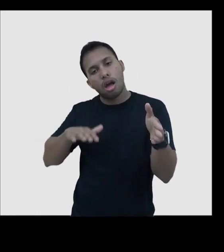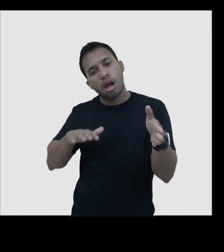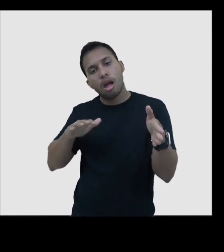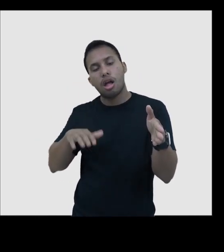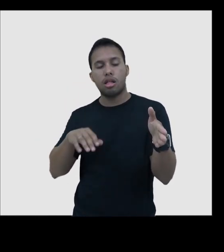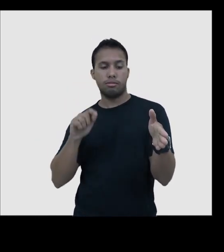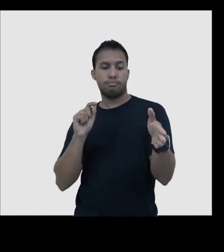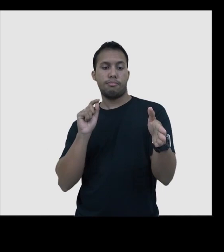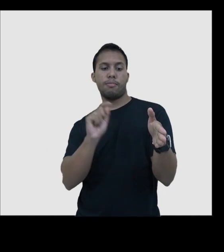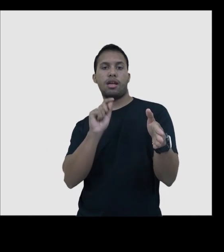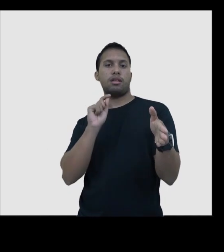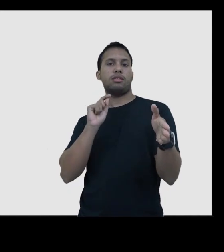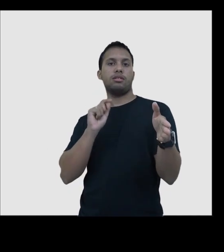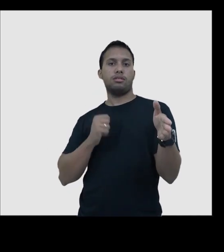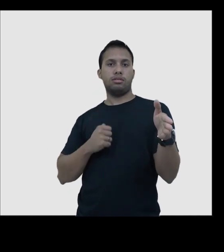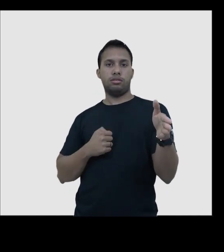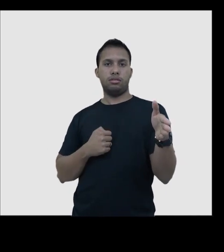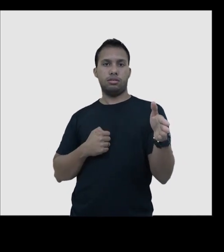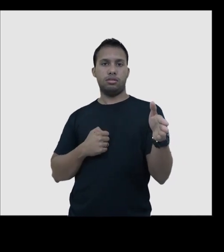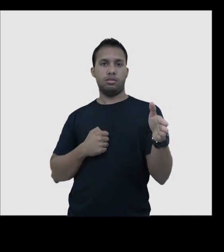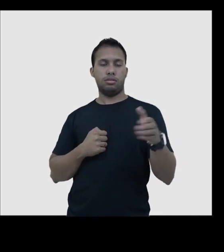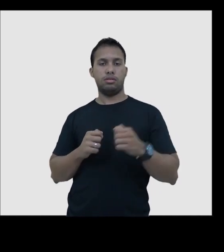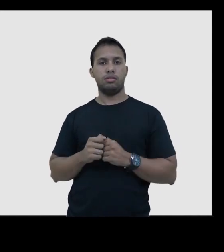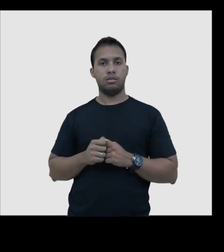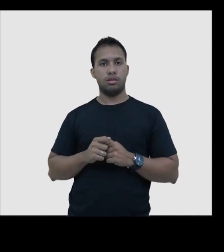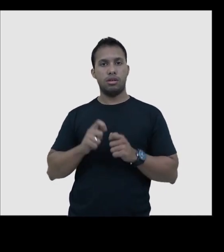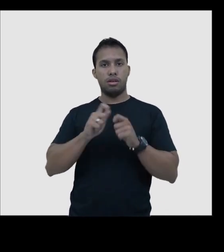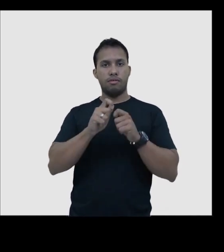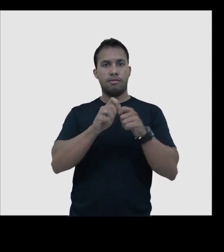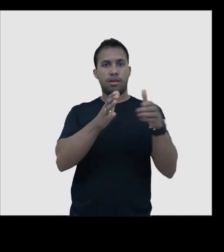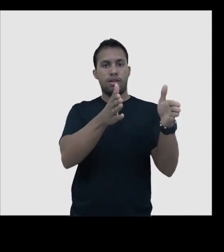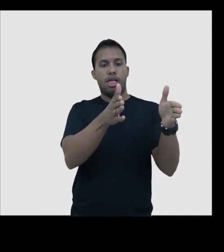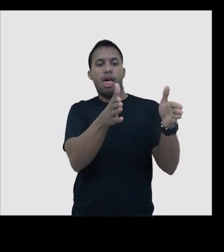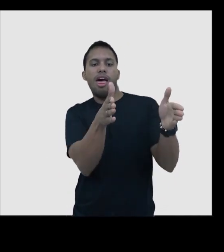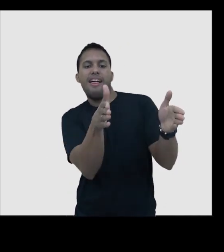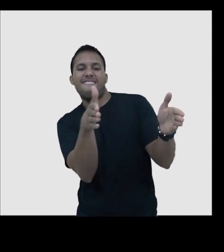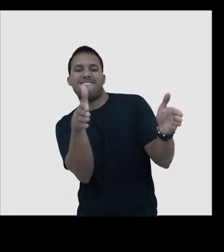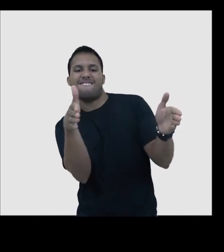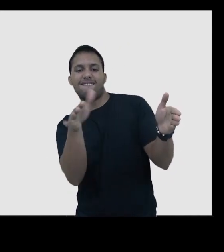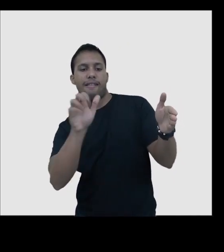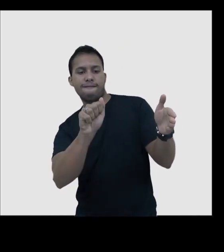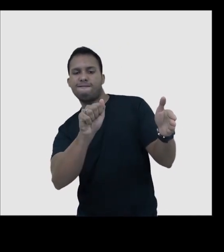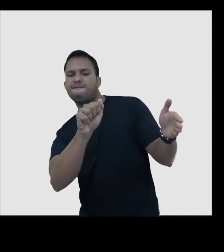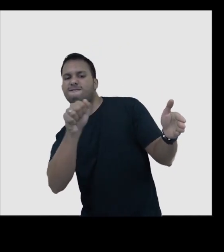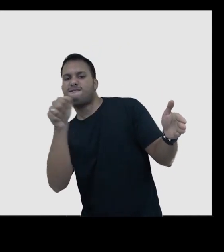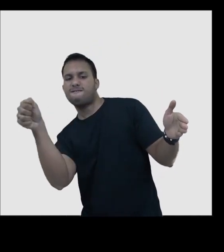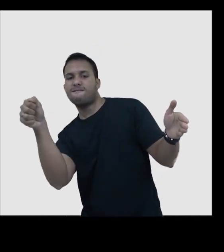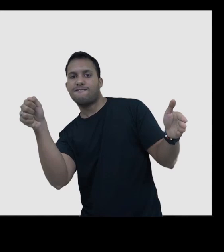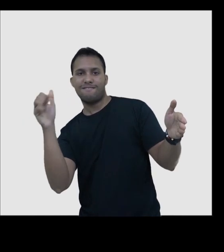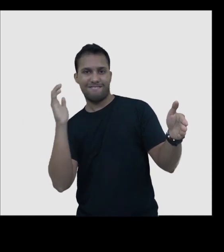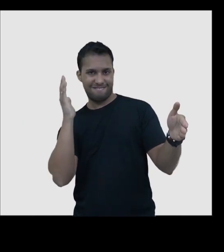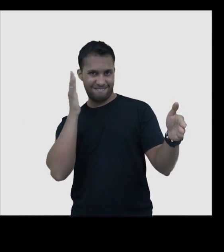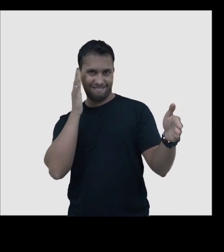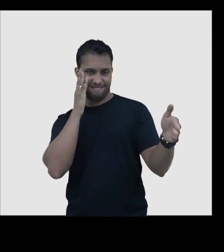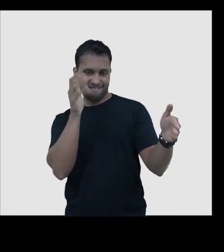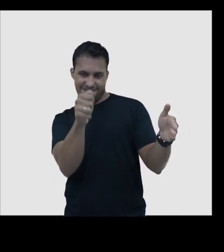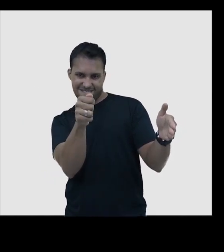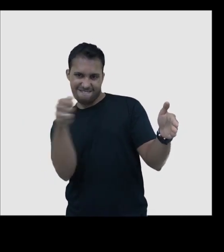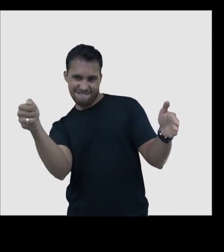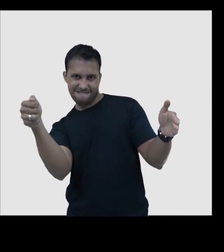lento. Clico nele e arrasto até encostar no vídeo